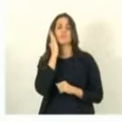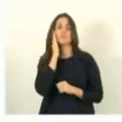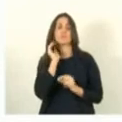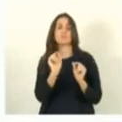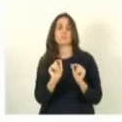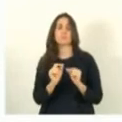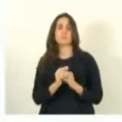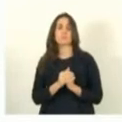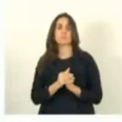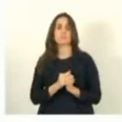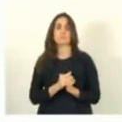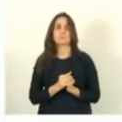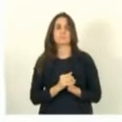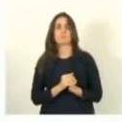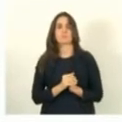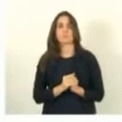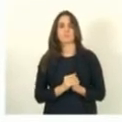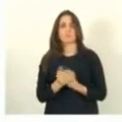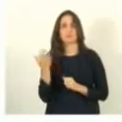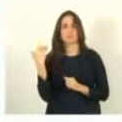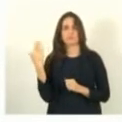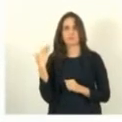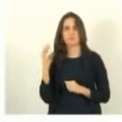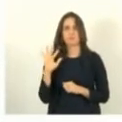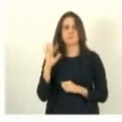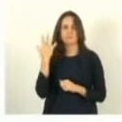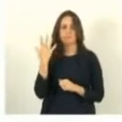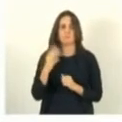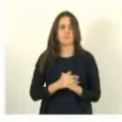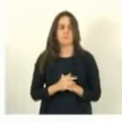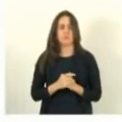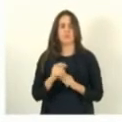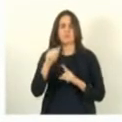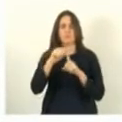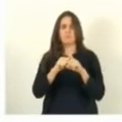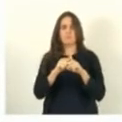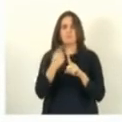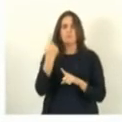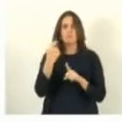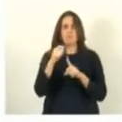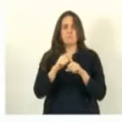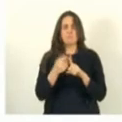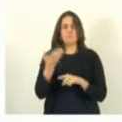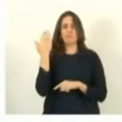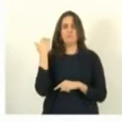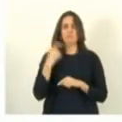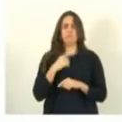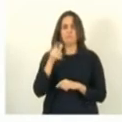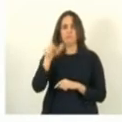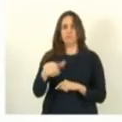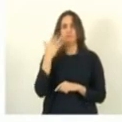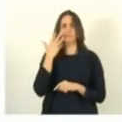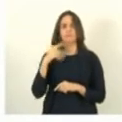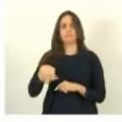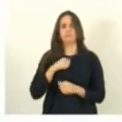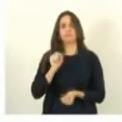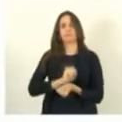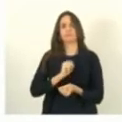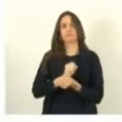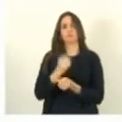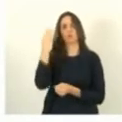bem, há alguns dias, talvez um mês, uma criança esperou por